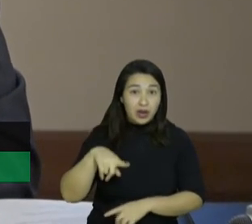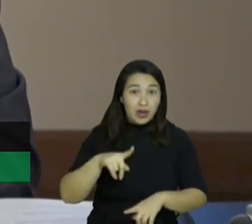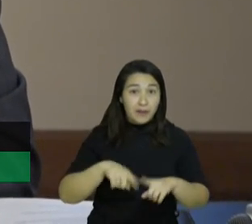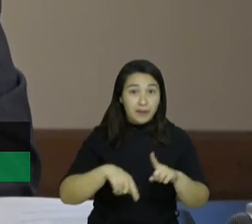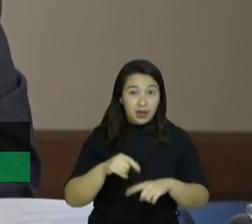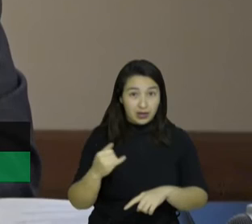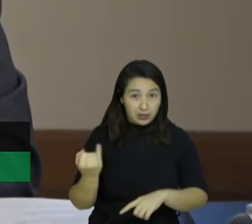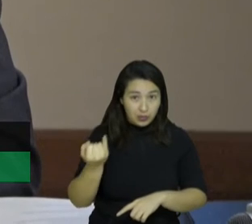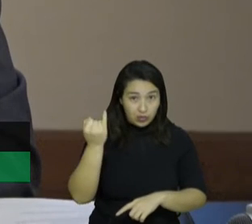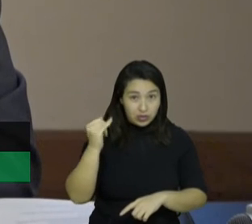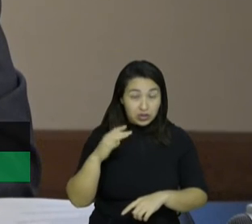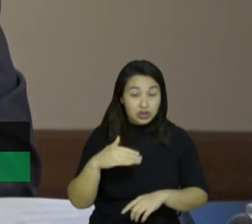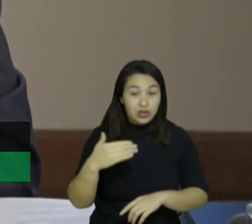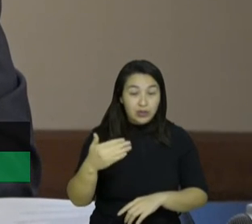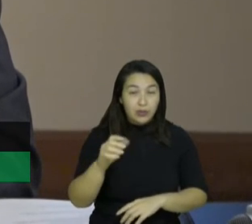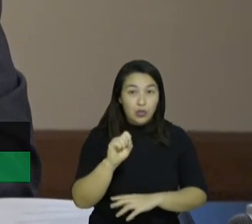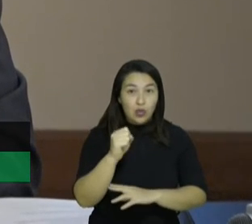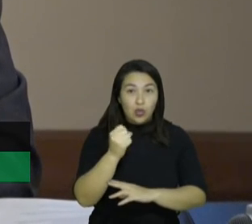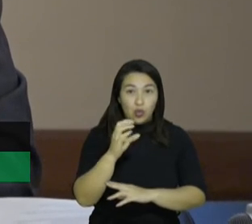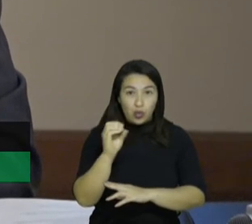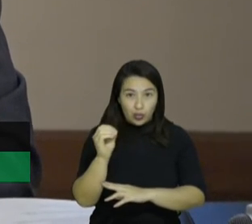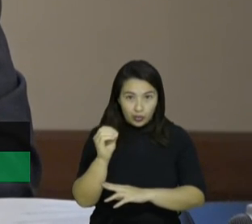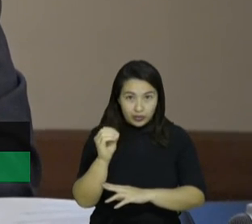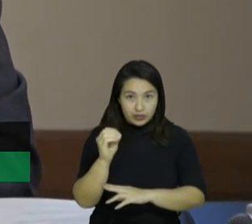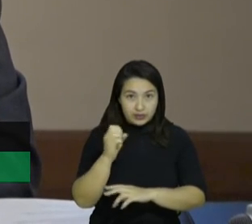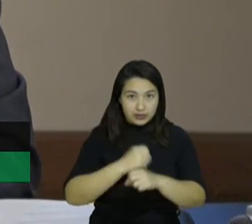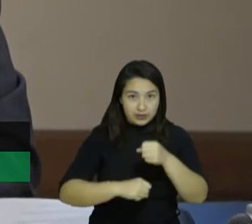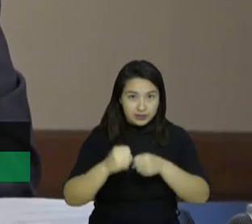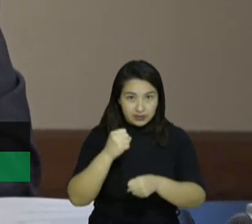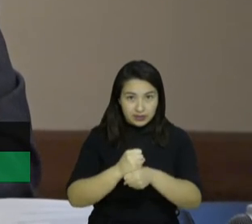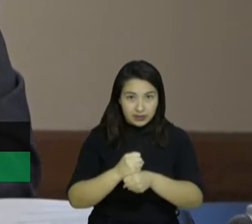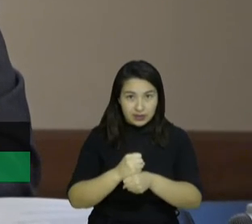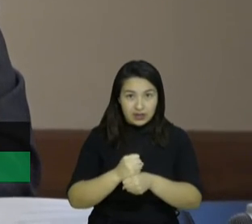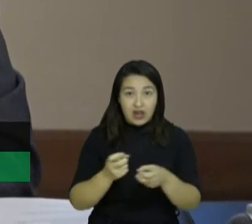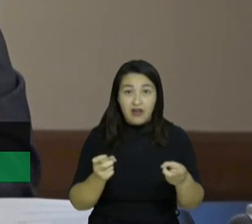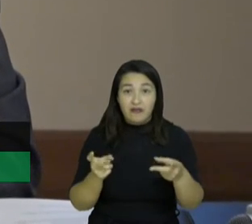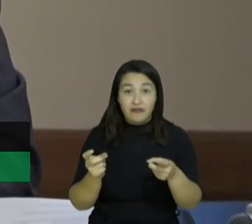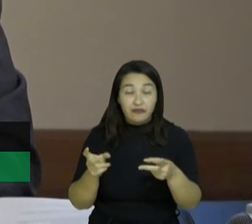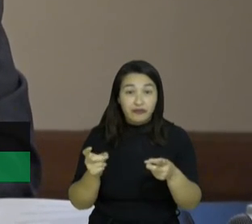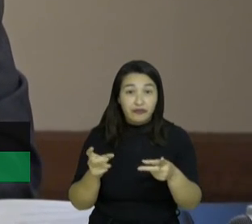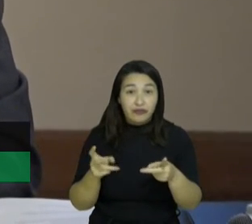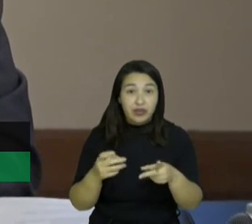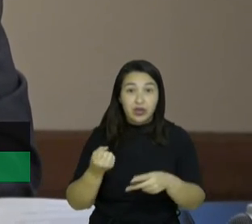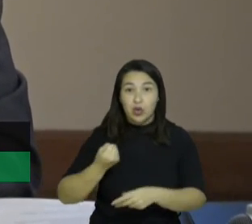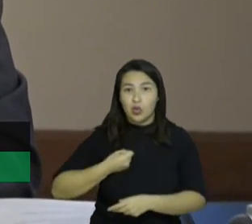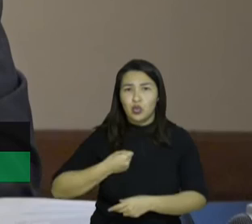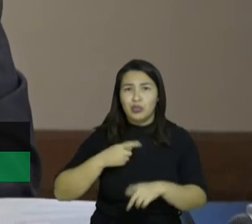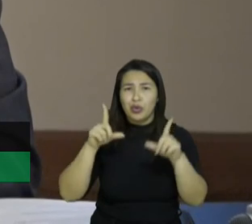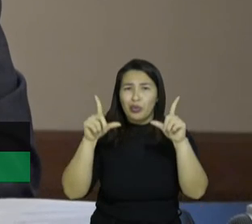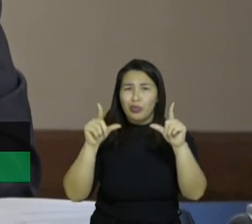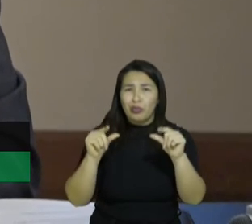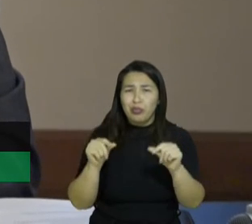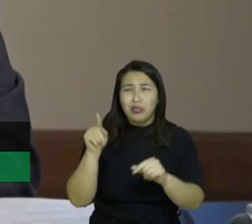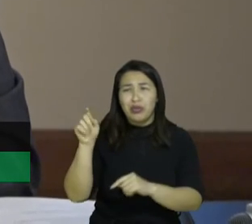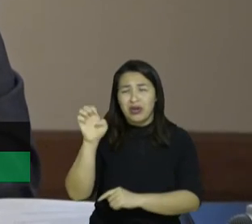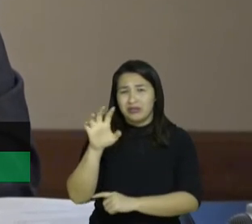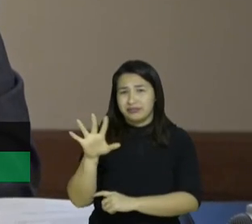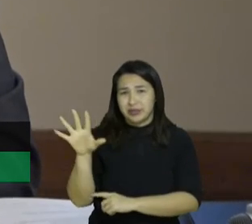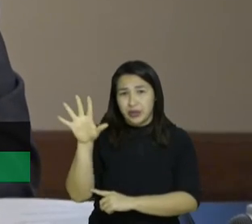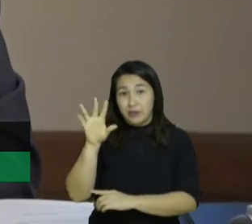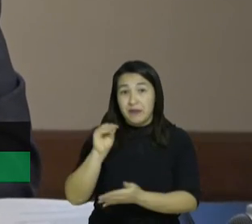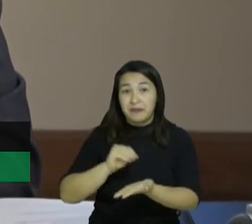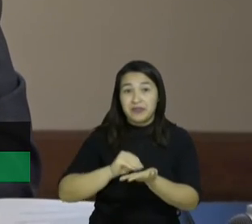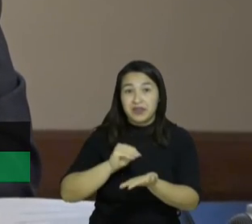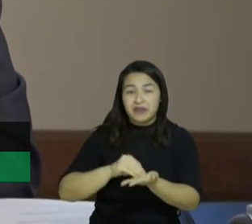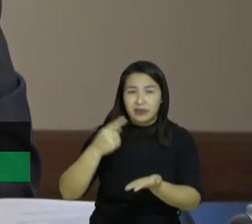nós a partir dos anos 80 nós praticamente vendemos um valor um um um um número muito pequeno pra Europa com os com a falta de